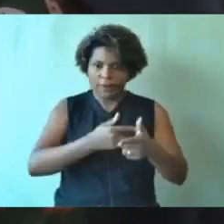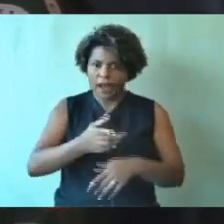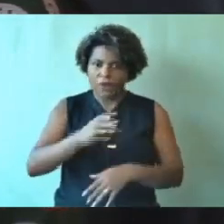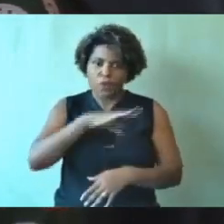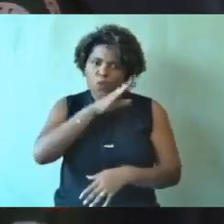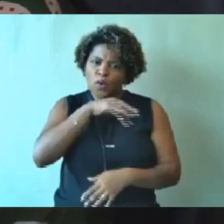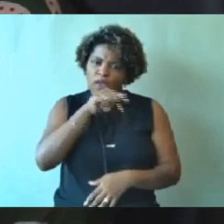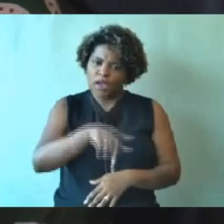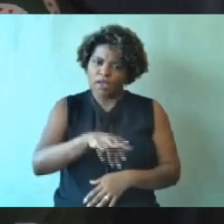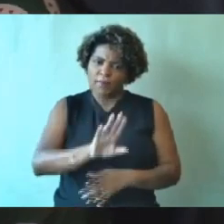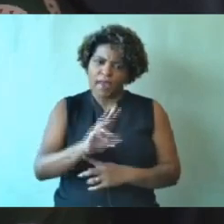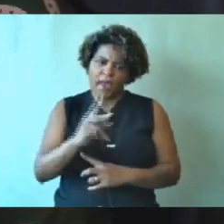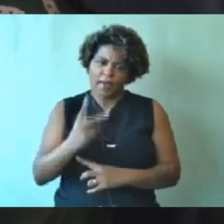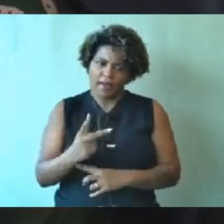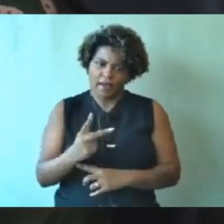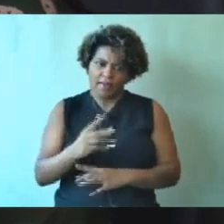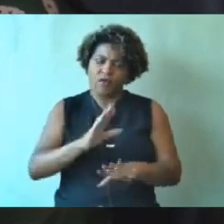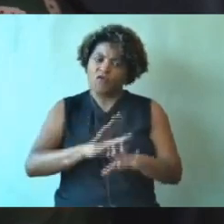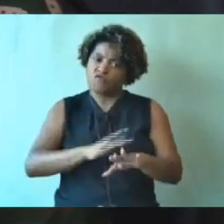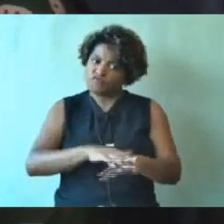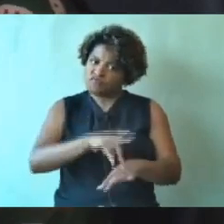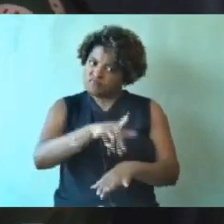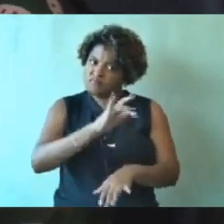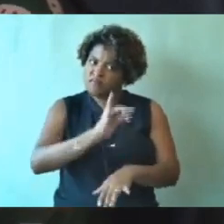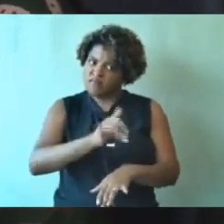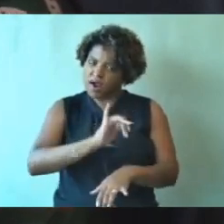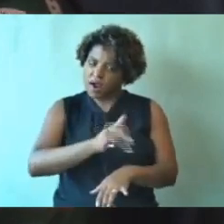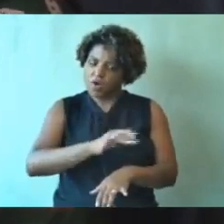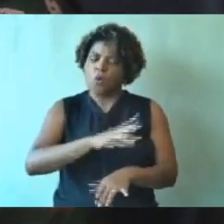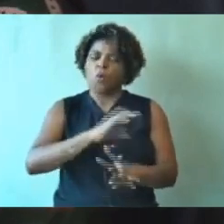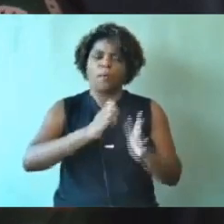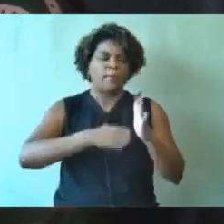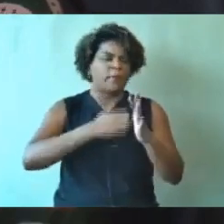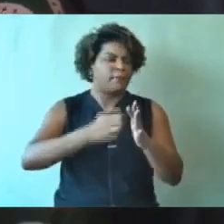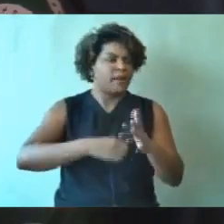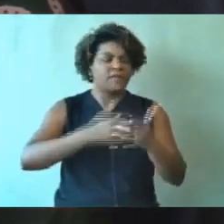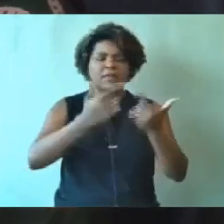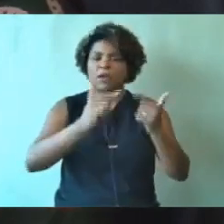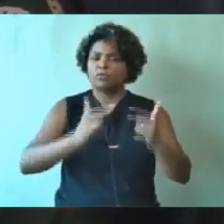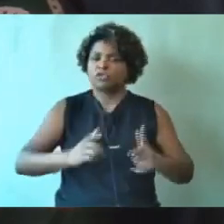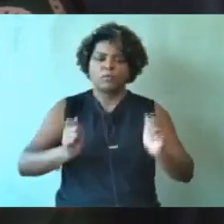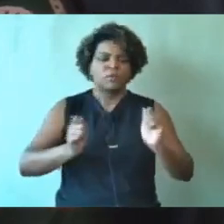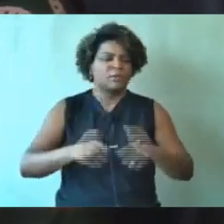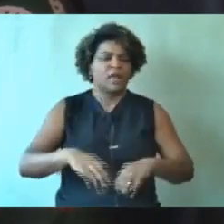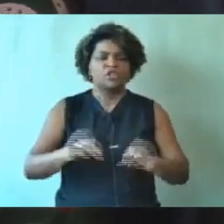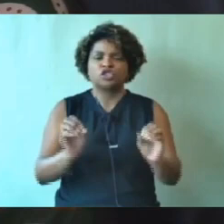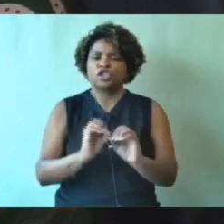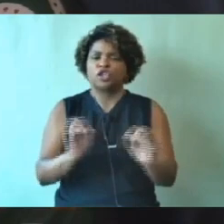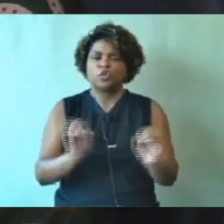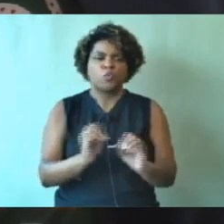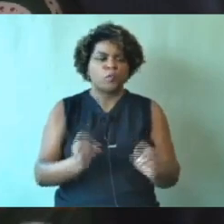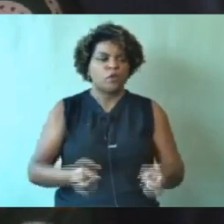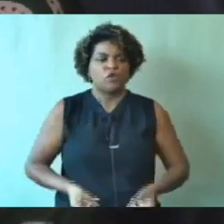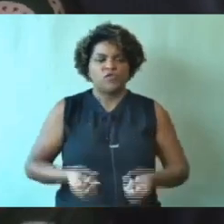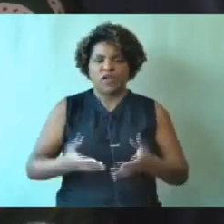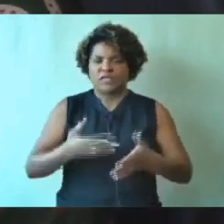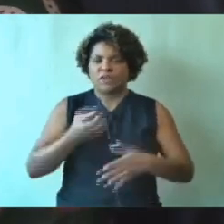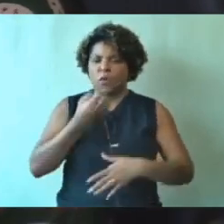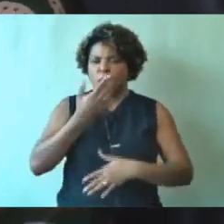na fala do senhor que é uma empresa que já estava sucateada sem condições de operar. Mesmo assim, o senhor, né, na sua